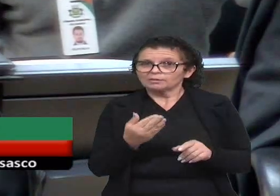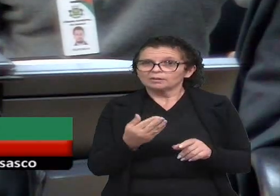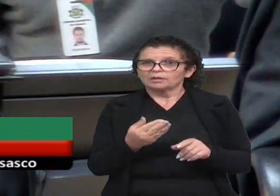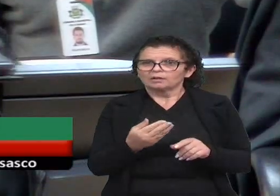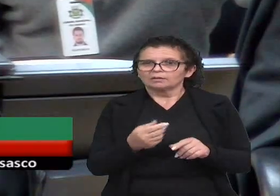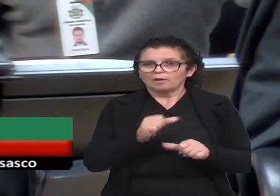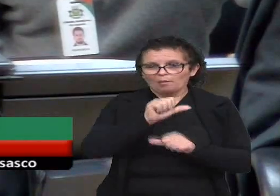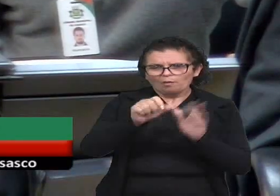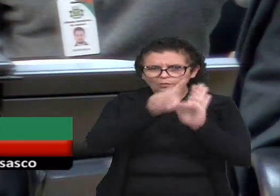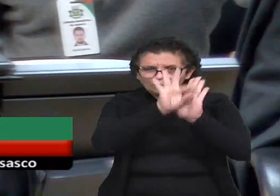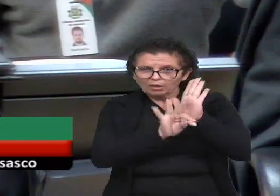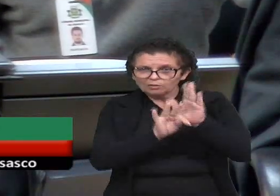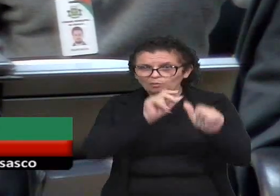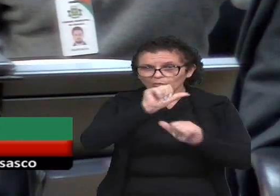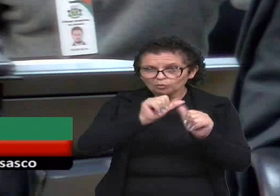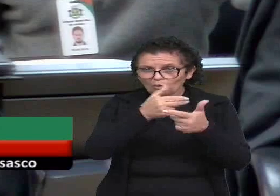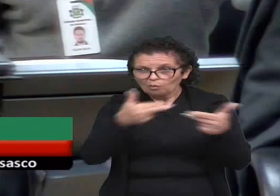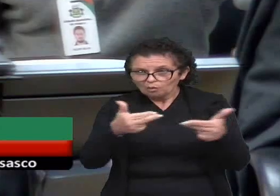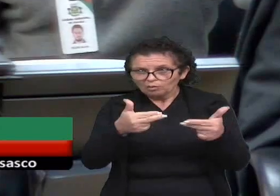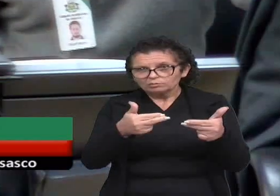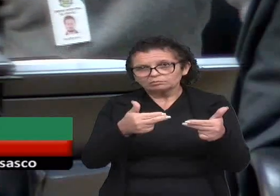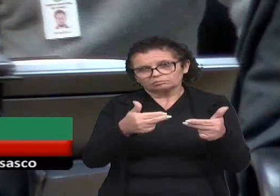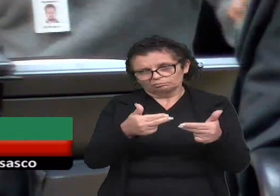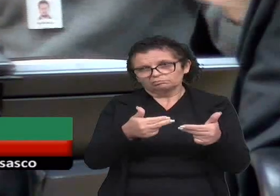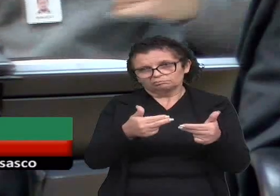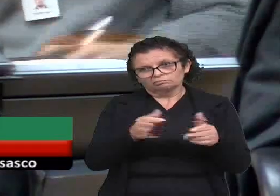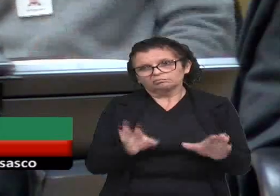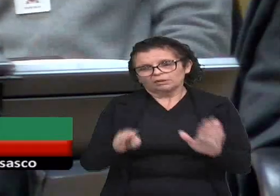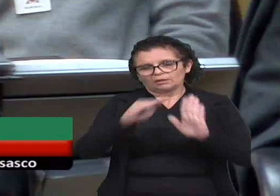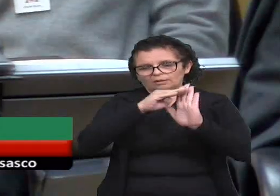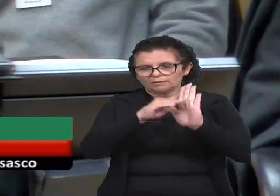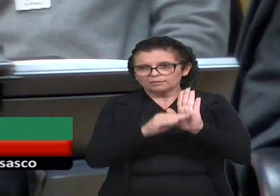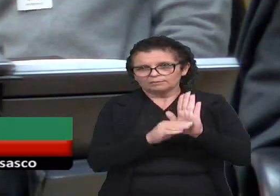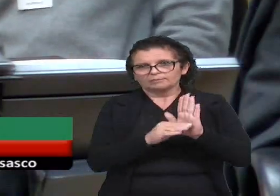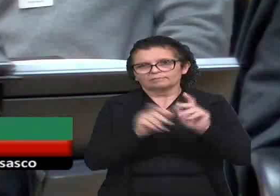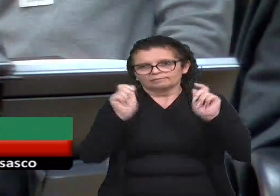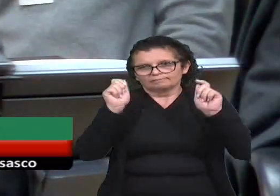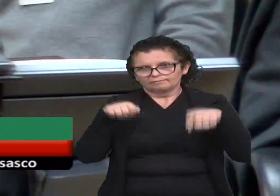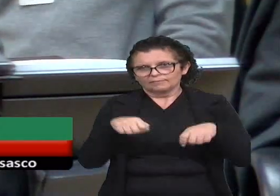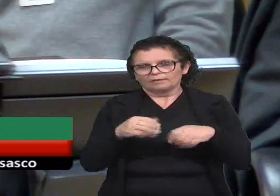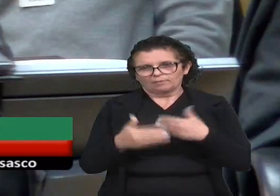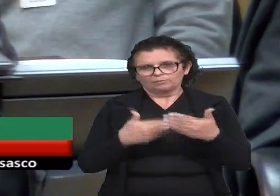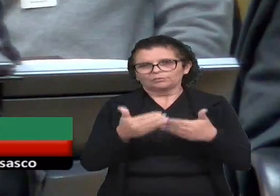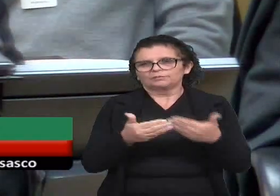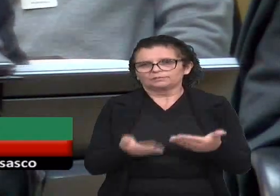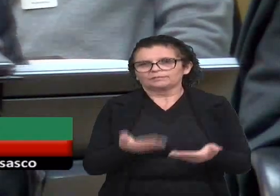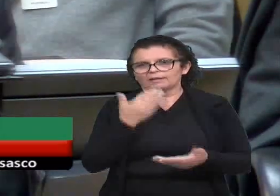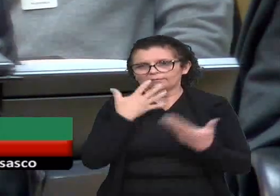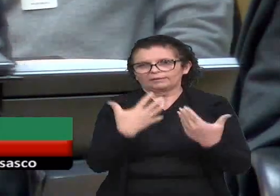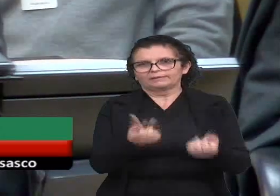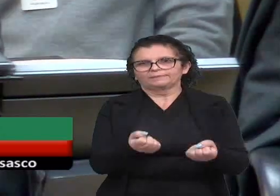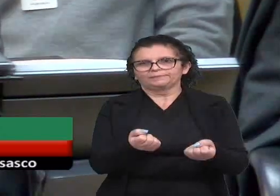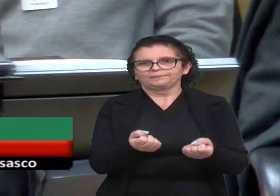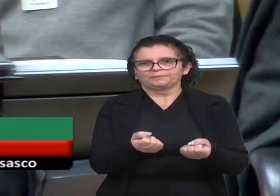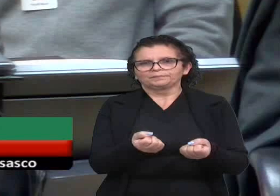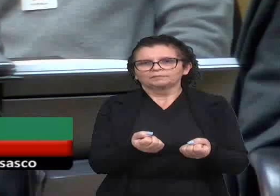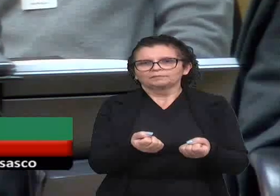estava alterado. Se o texto estava alterado, está dentro do regimento, então foi aceito.